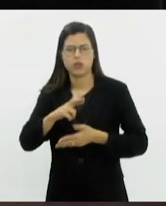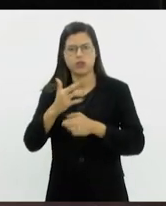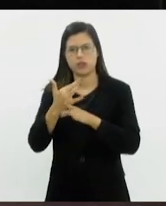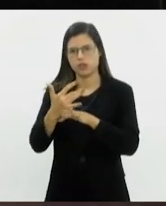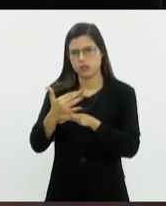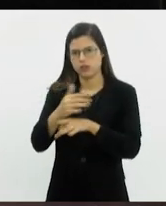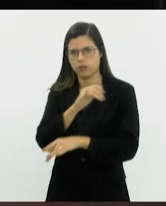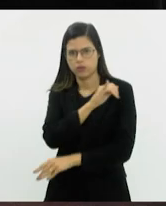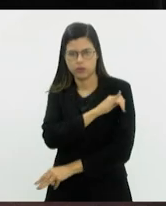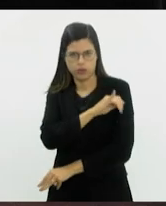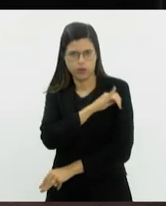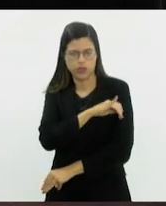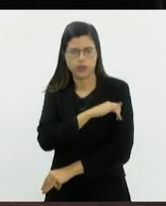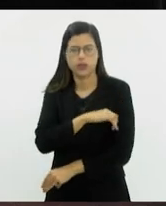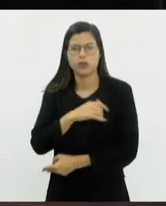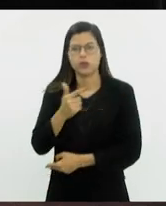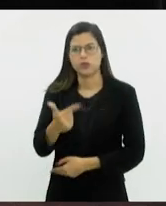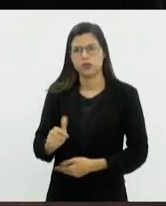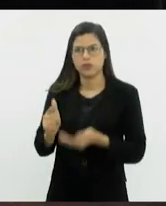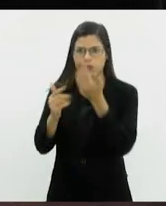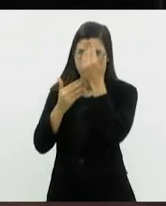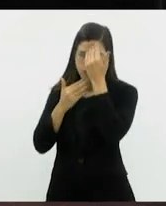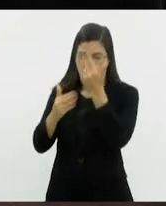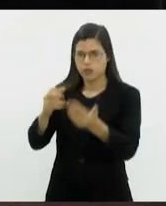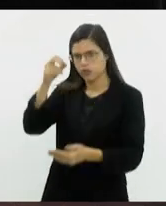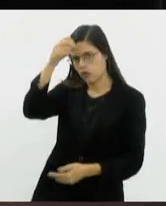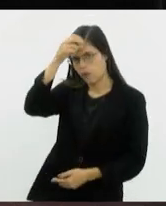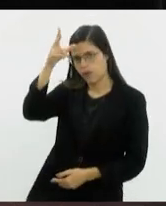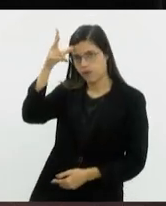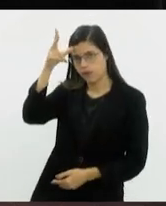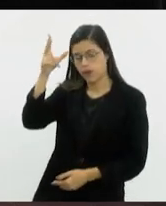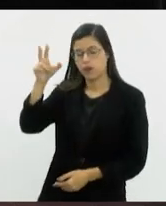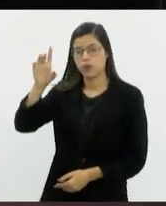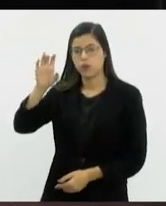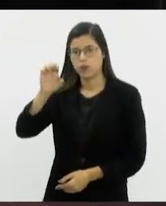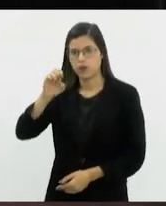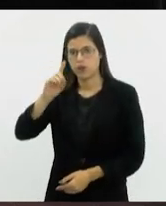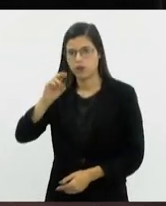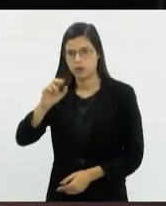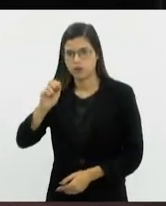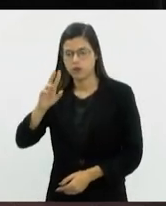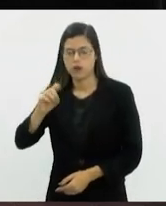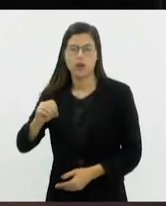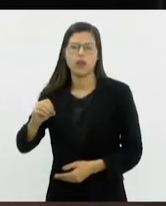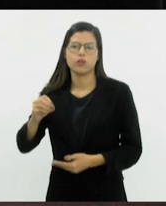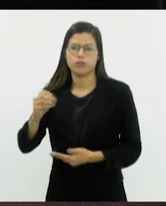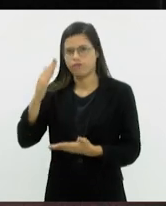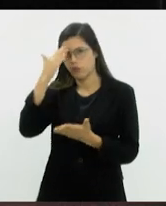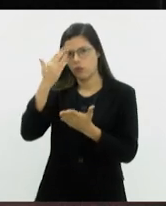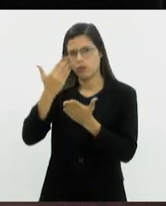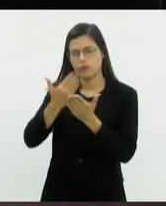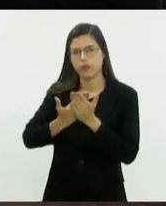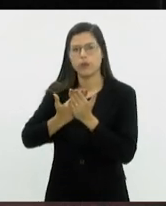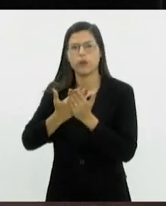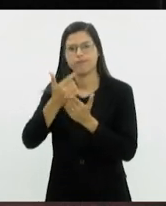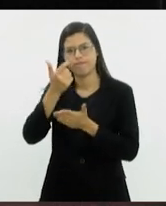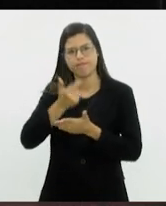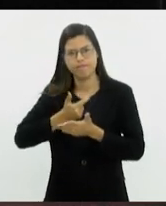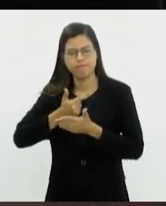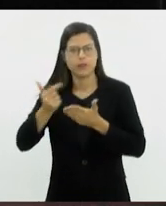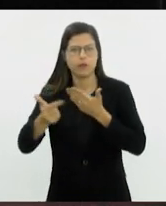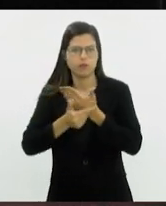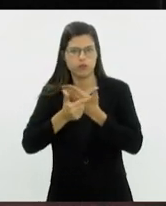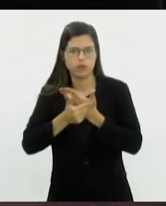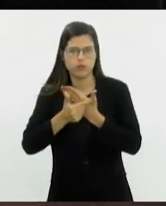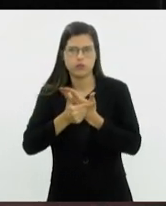Rio de Janeiro. Mais uma vez, agradecendo ao prefeito Eduardo Paes, que confiou a mim essa importante missão e,